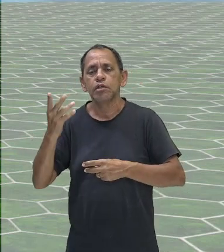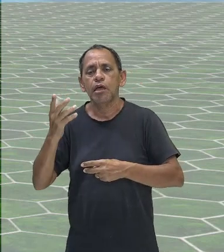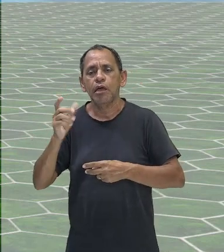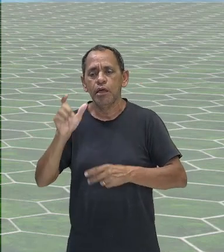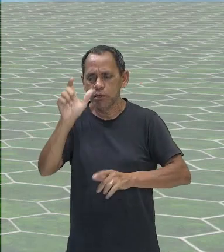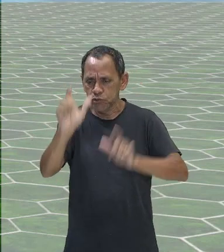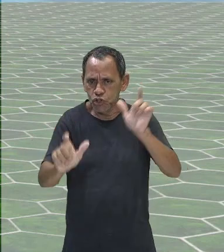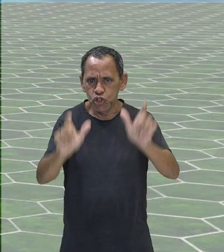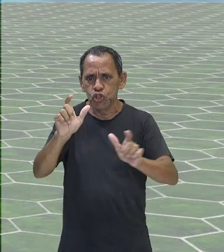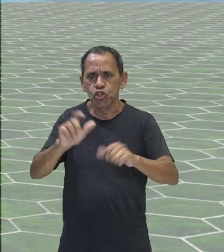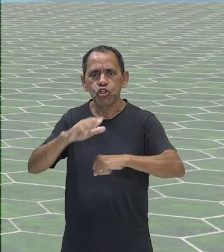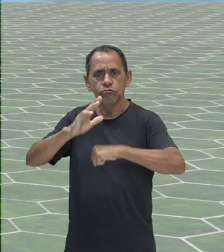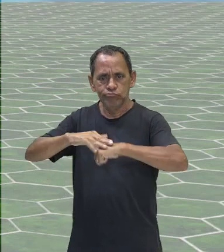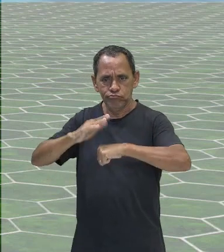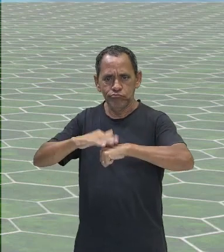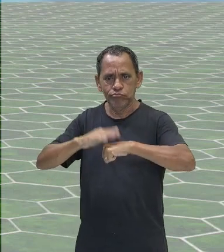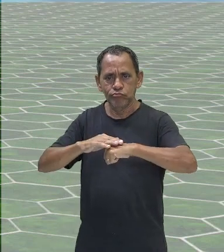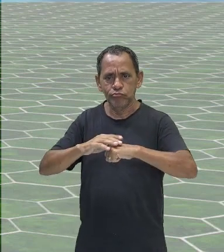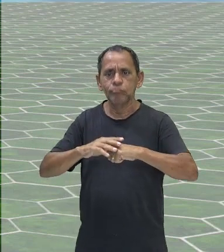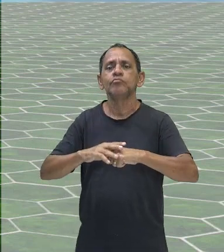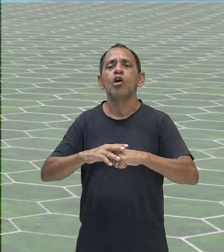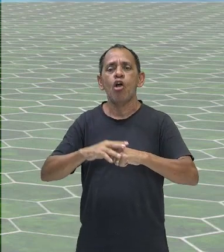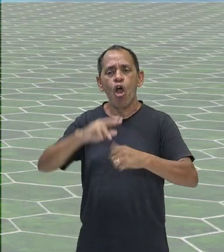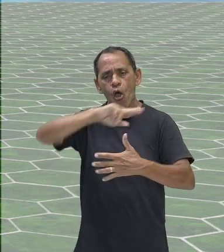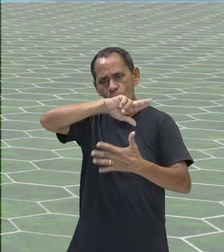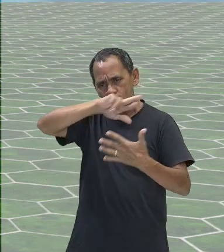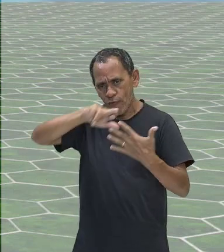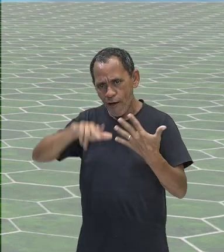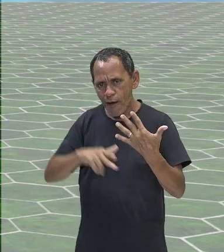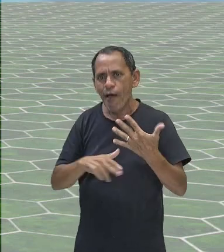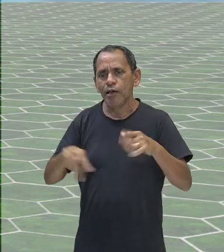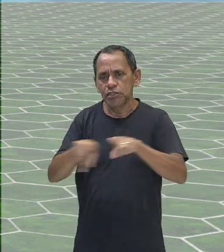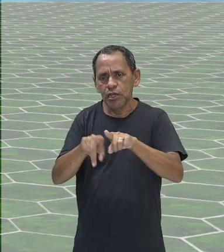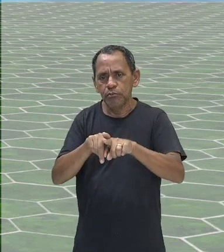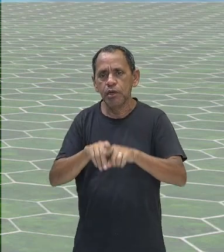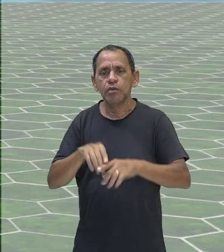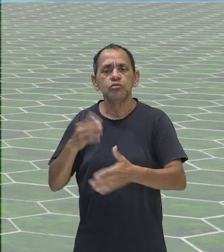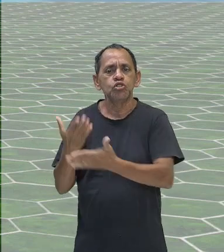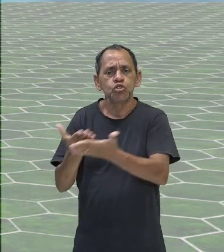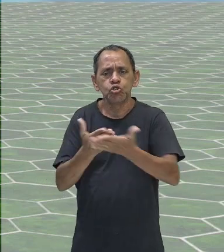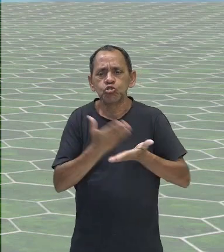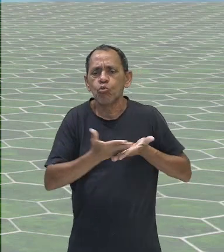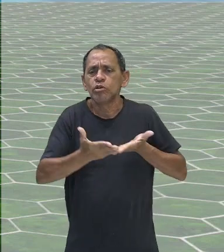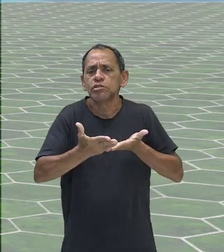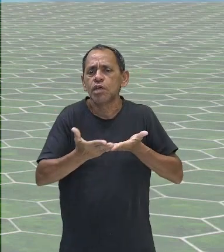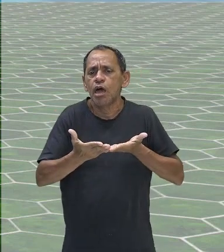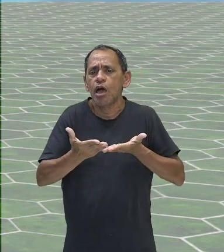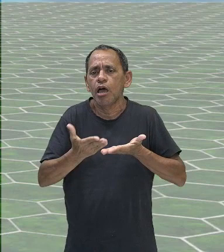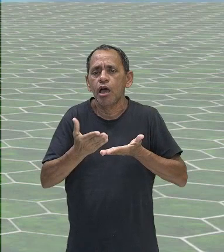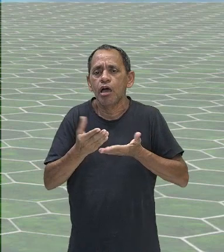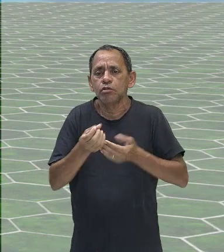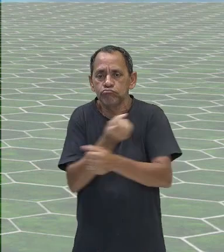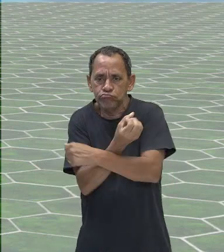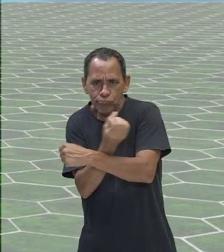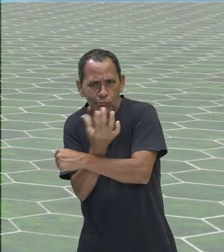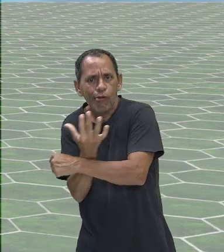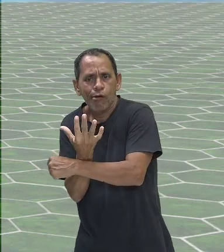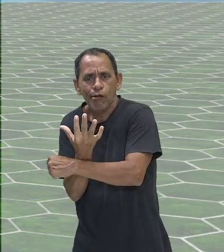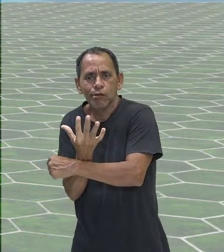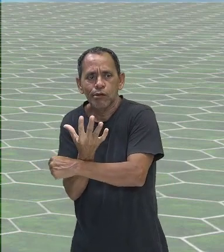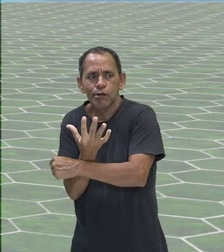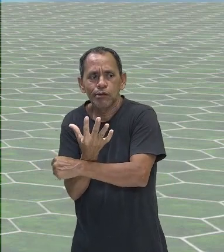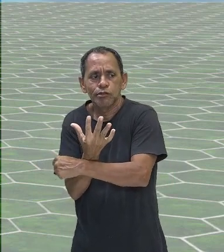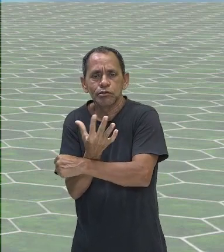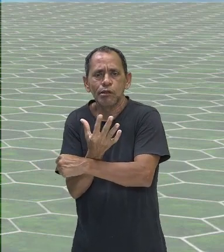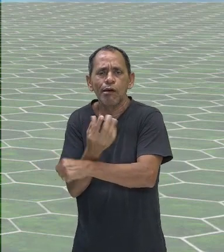uma mesma espécie. Mas tudo isso, todos esses estudos iniciaram com as plantas, tá? Lá com